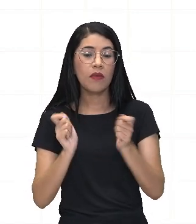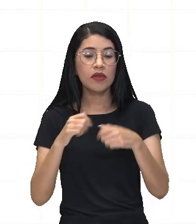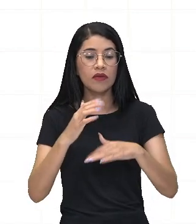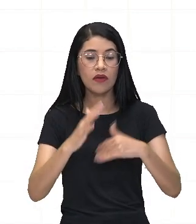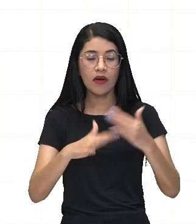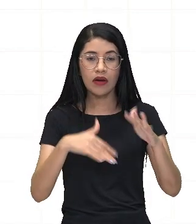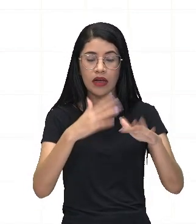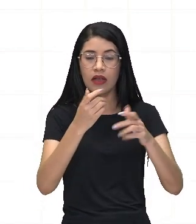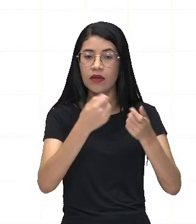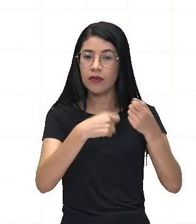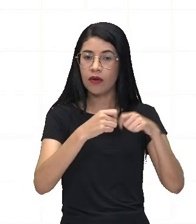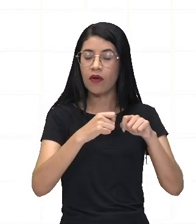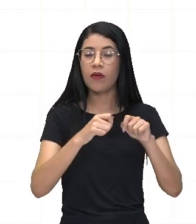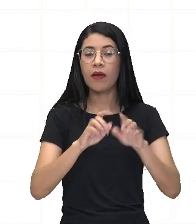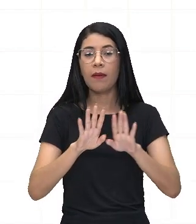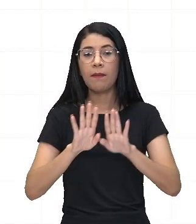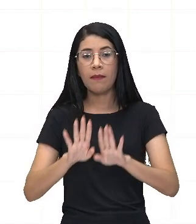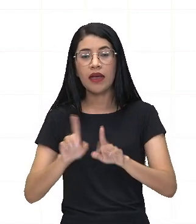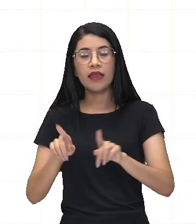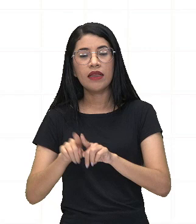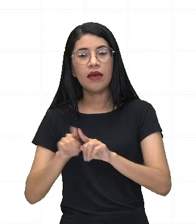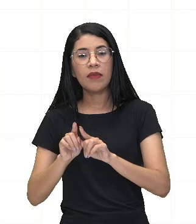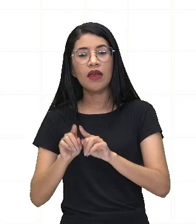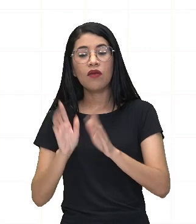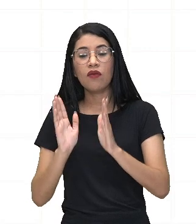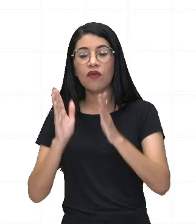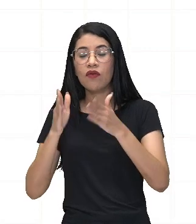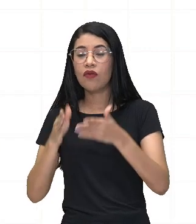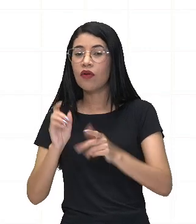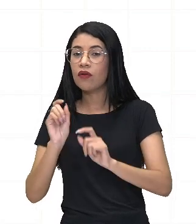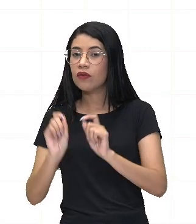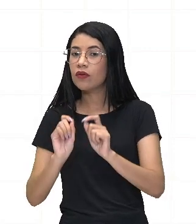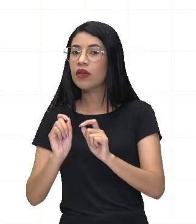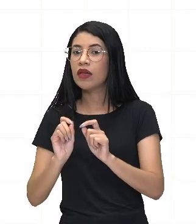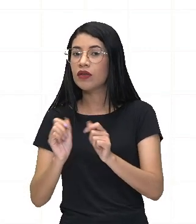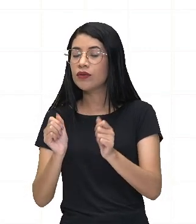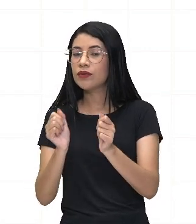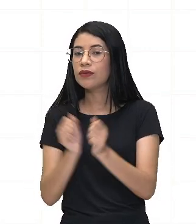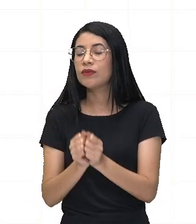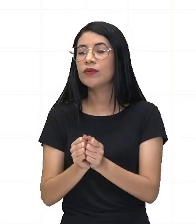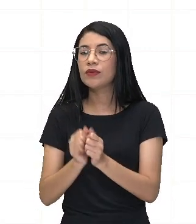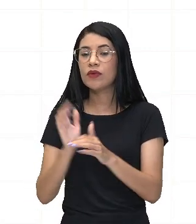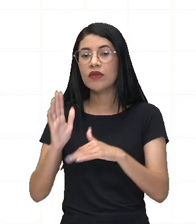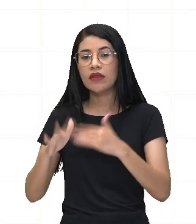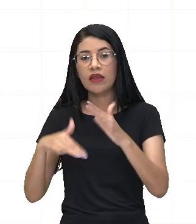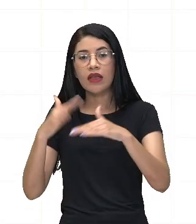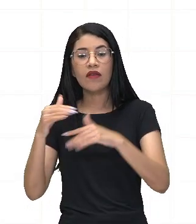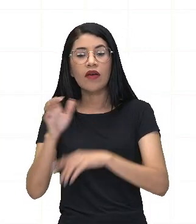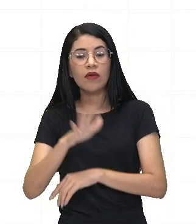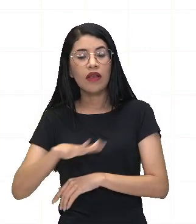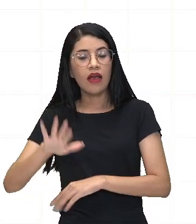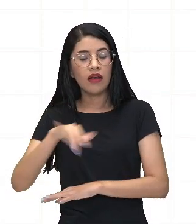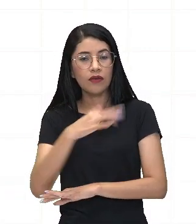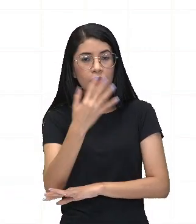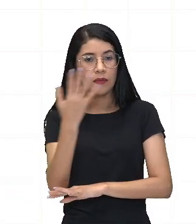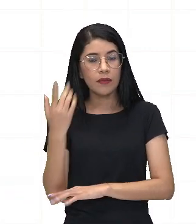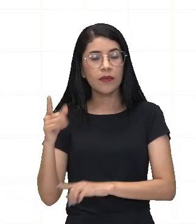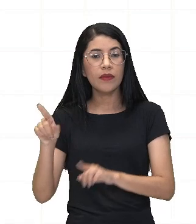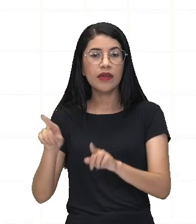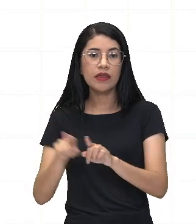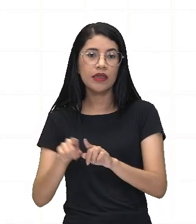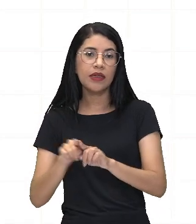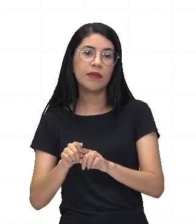seu crescimento econômico, mas sempre acompanhando aí o desenvolvimento ambiental, né,